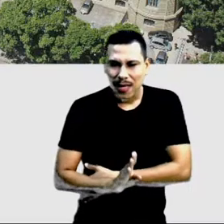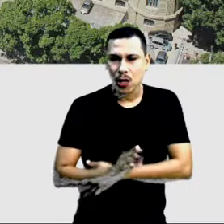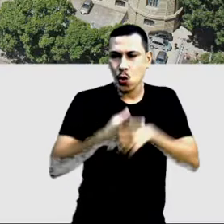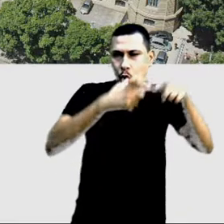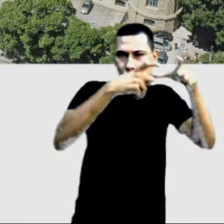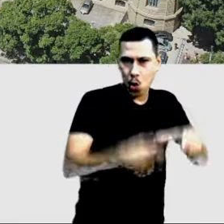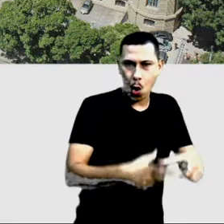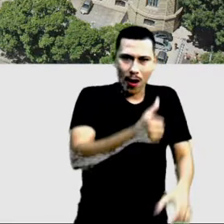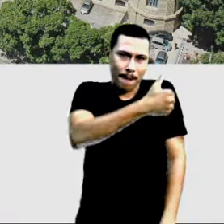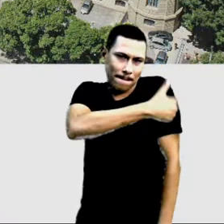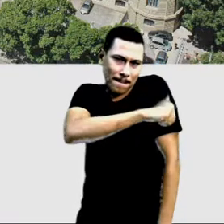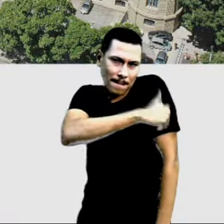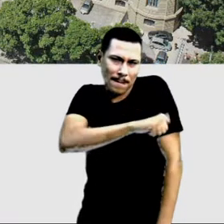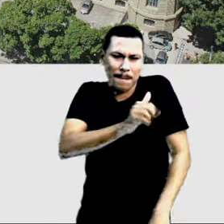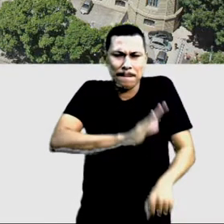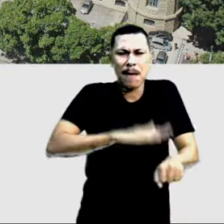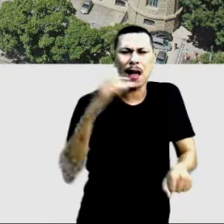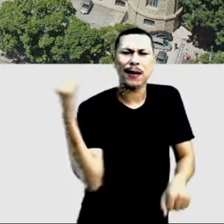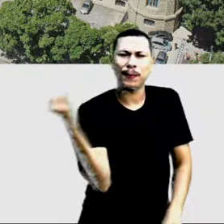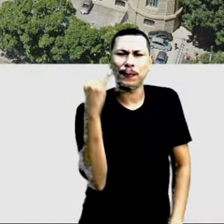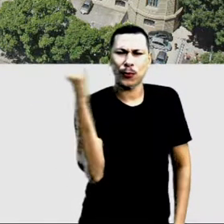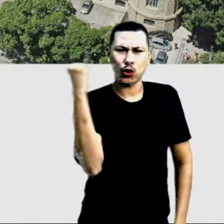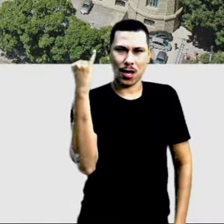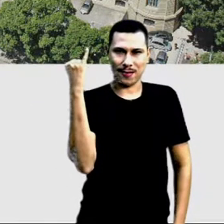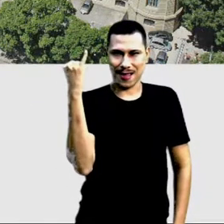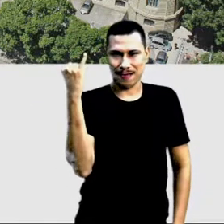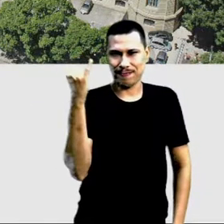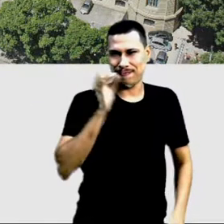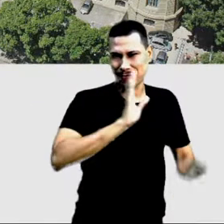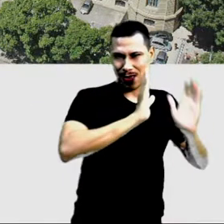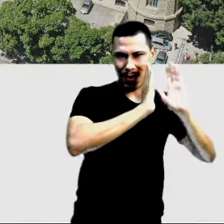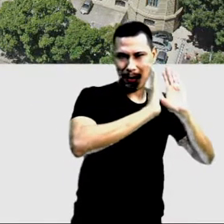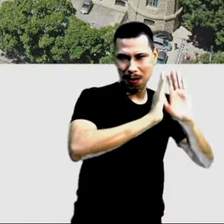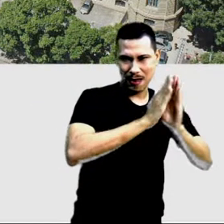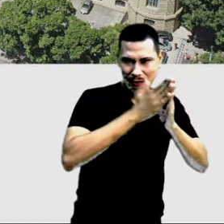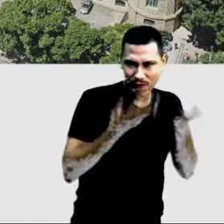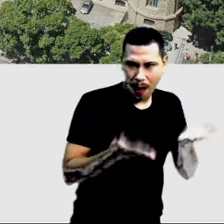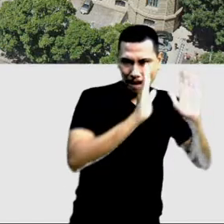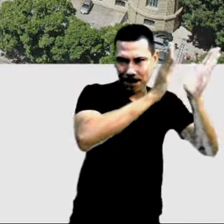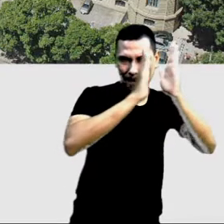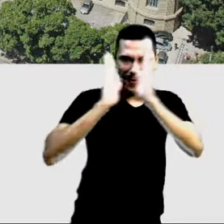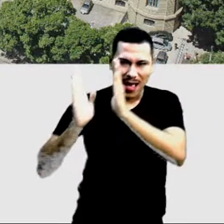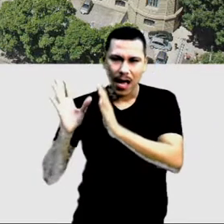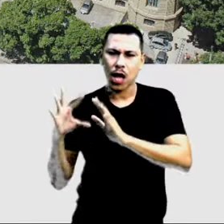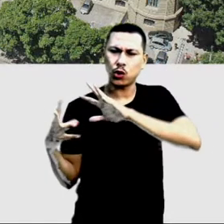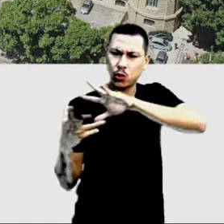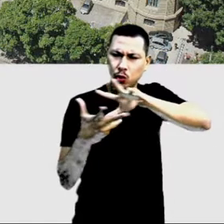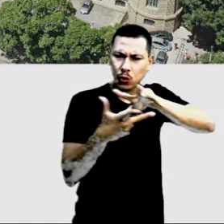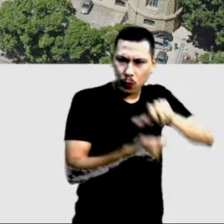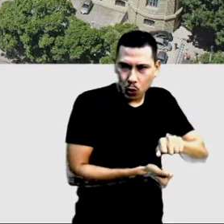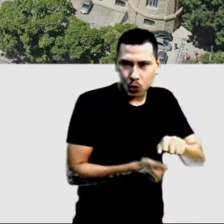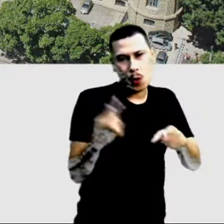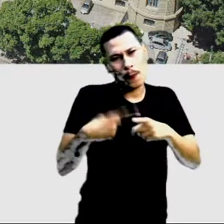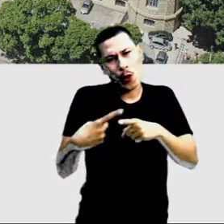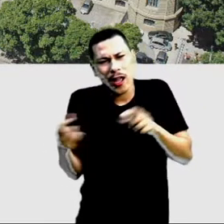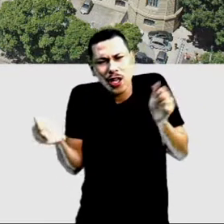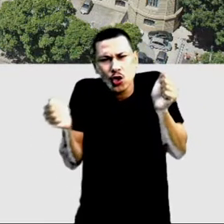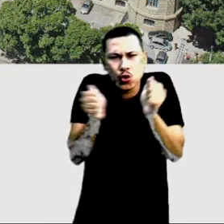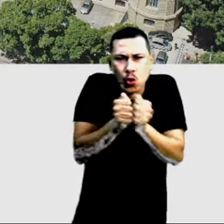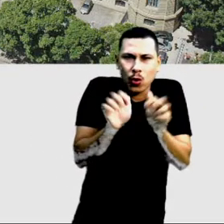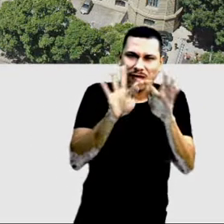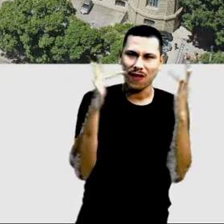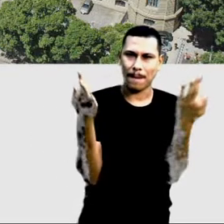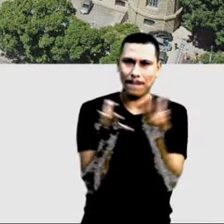mais importantes bibliotecas que existem no mundo. Essa Biblioteca Nacional, ela veio justamente com a família real. Foram